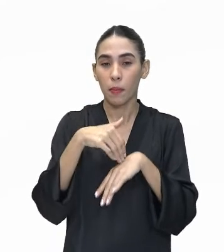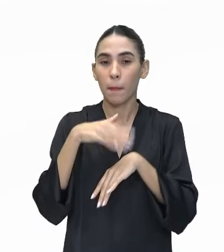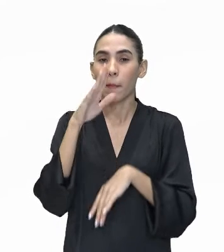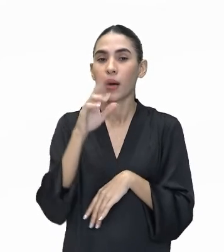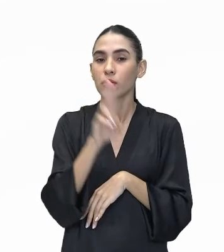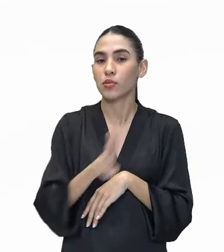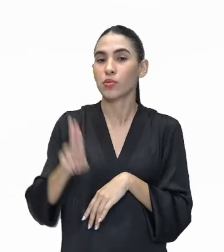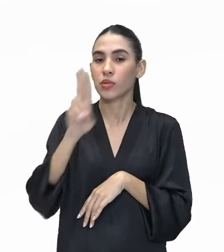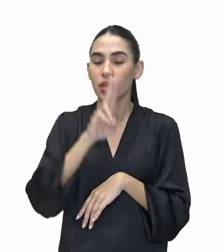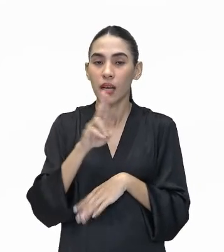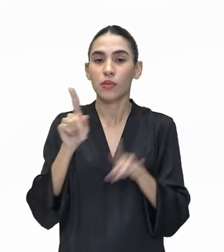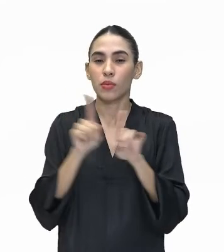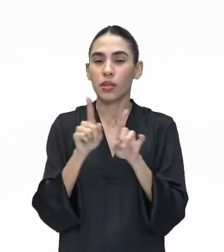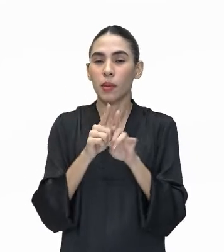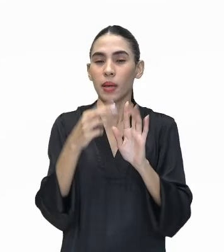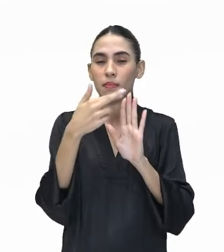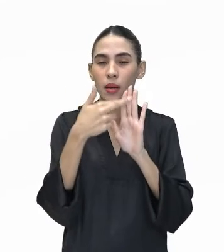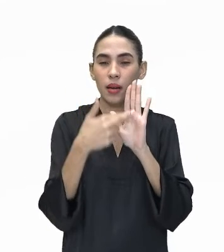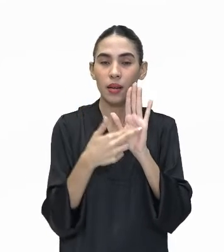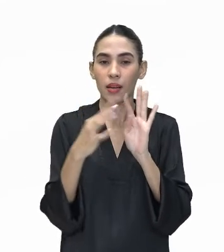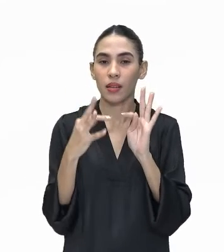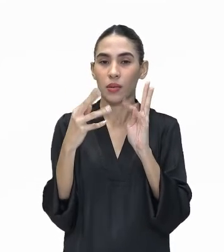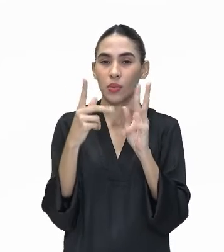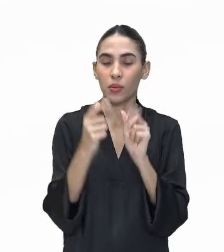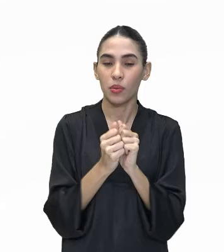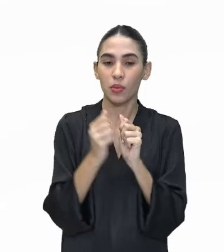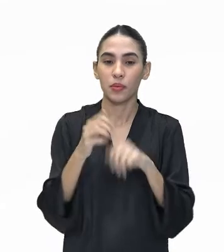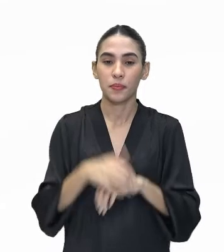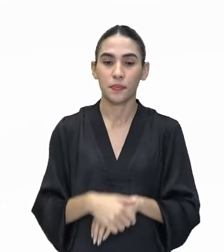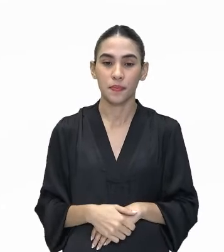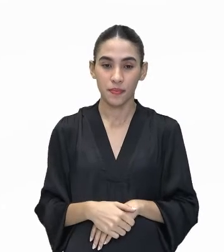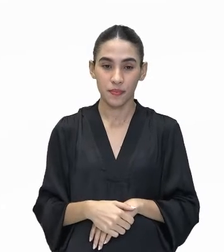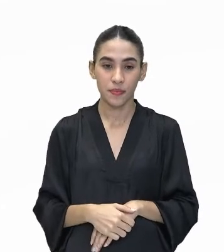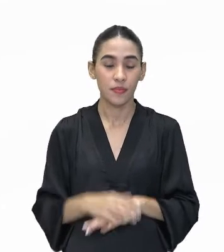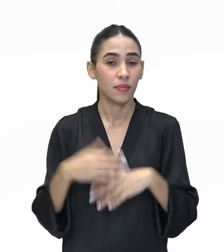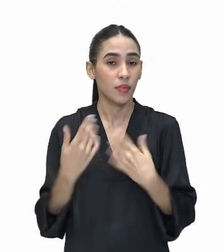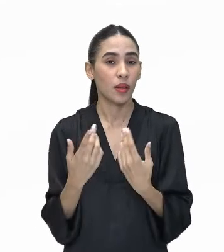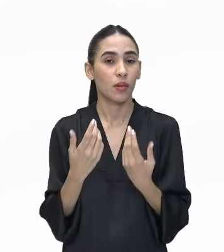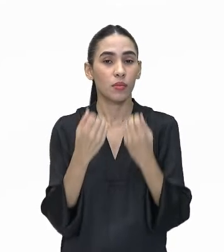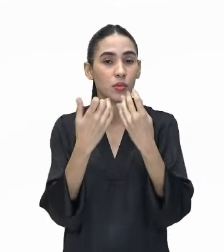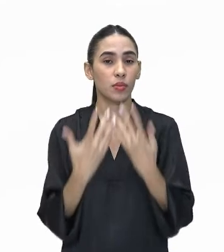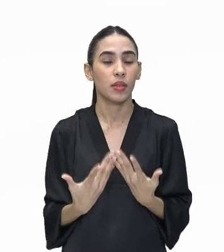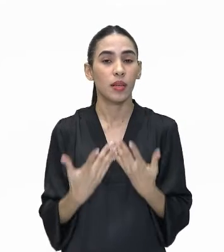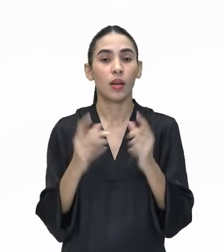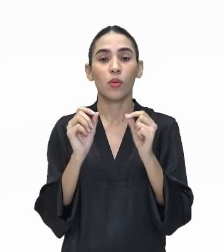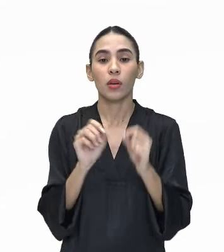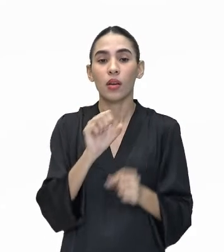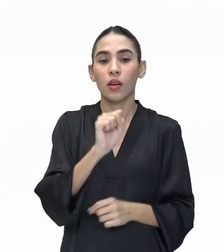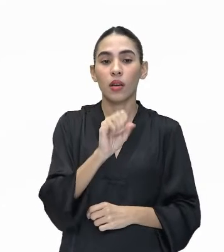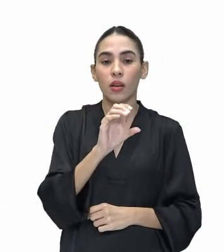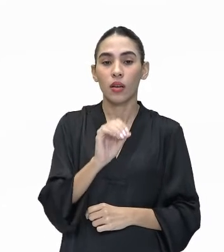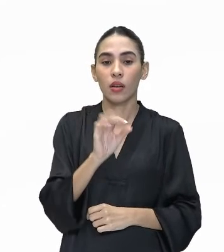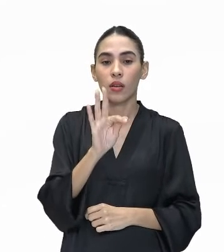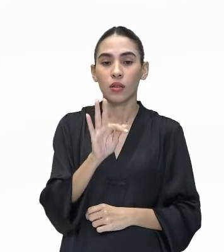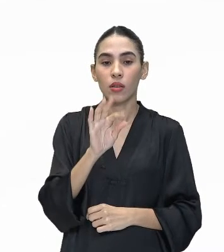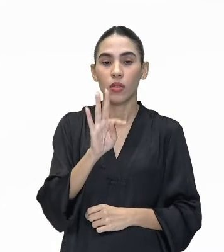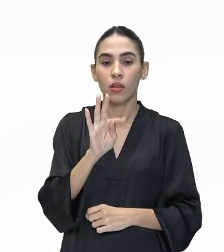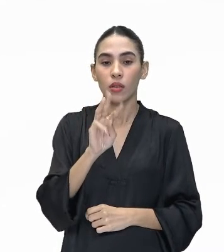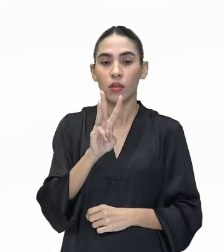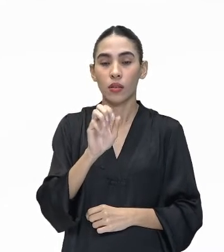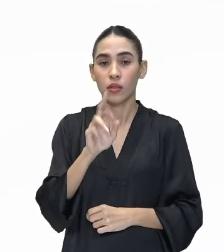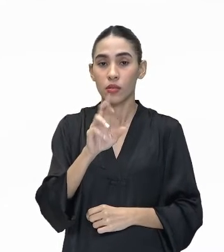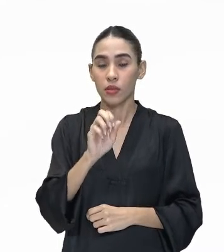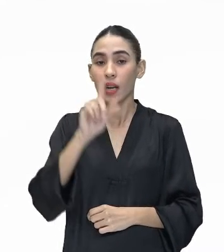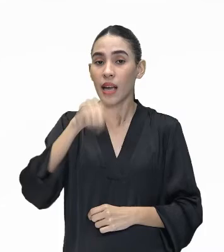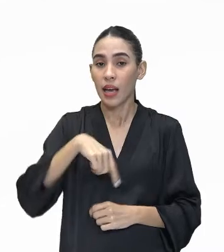e democrático a todos. Então, a gente vai definir o que vem ser o software. O software é um conjunto